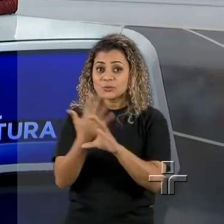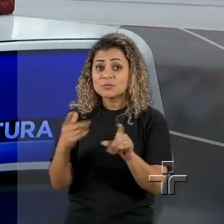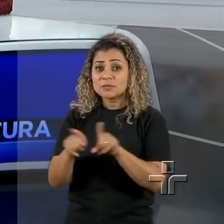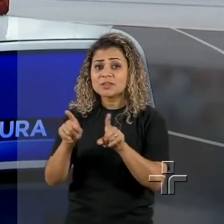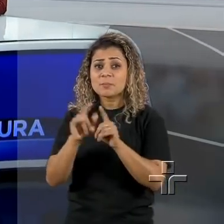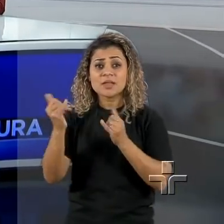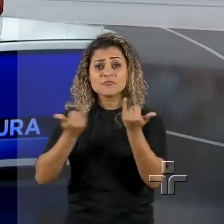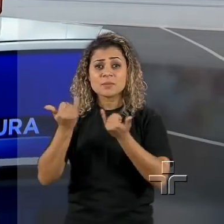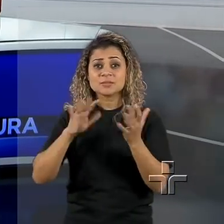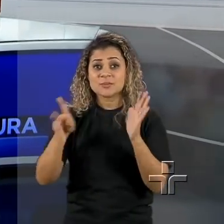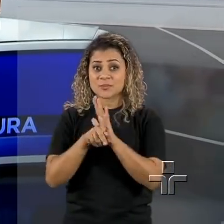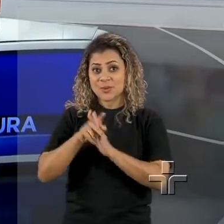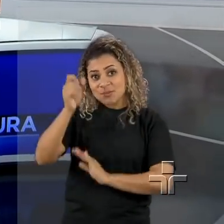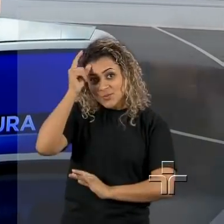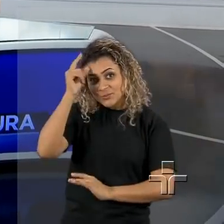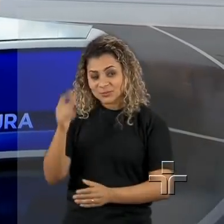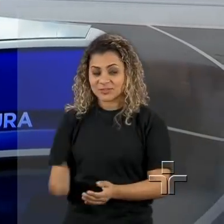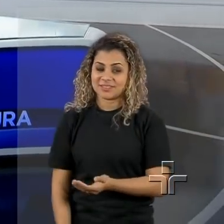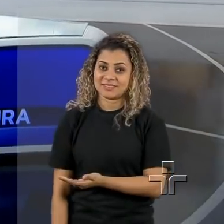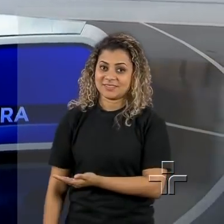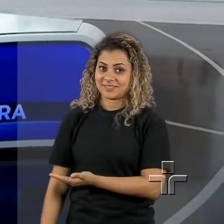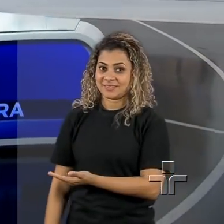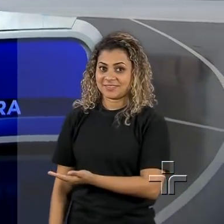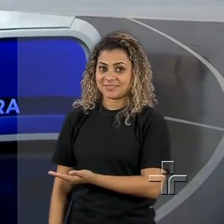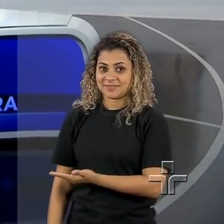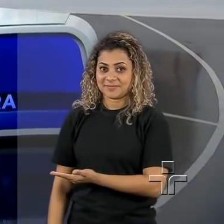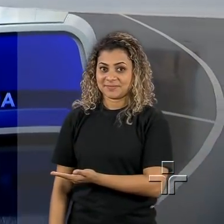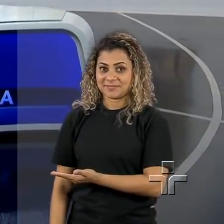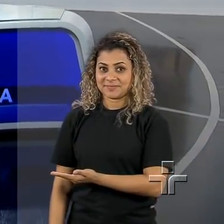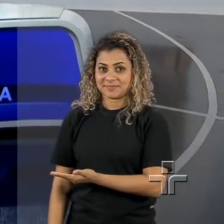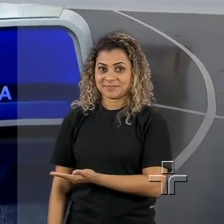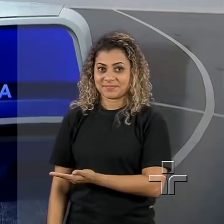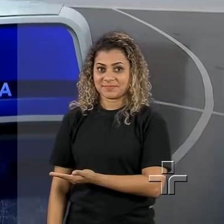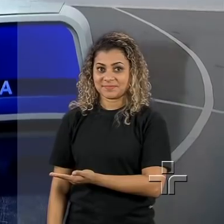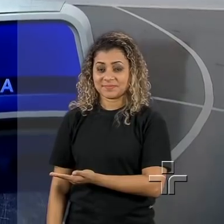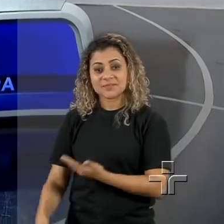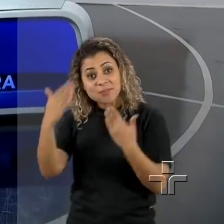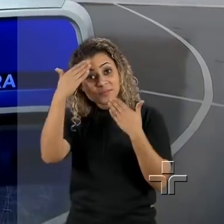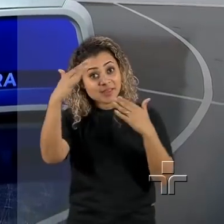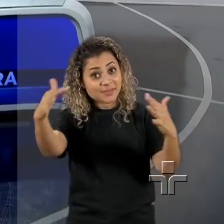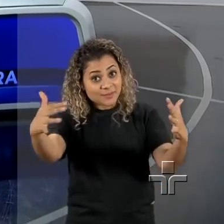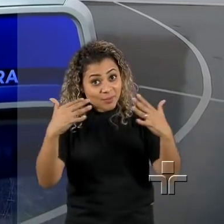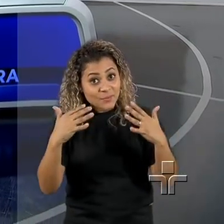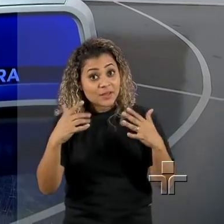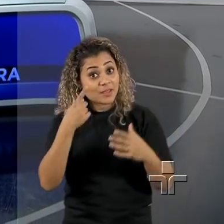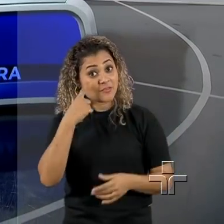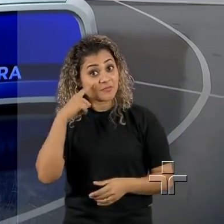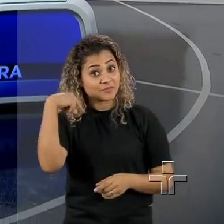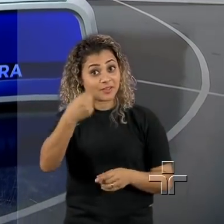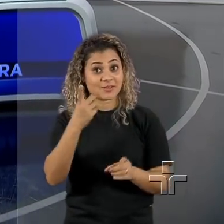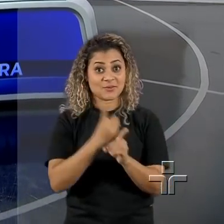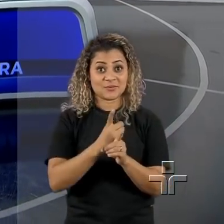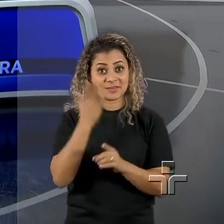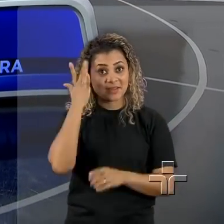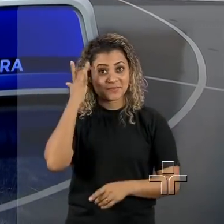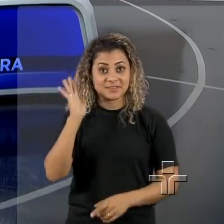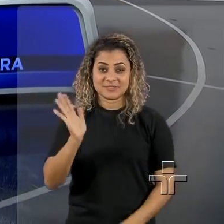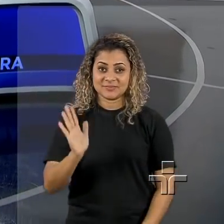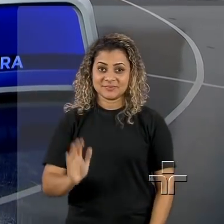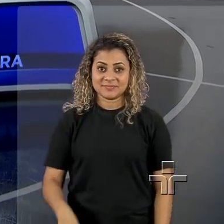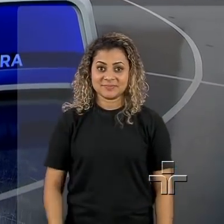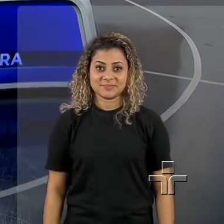grandes autores brasileiros. E é evidente que a Rússia traduziu tudo isso porque era grande literatura